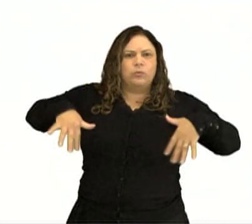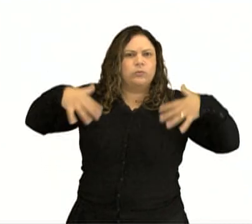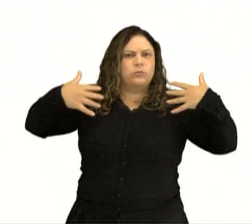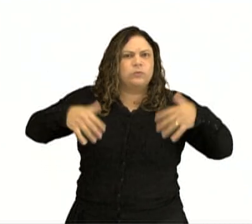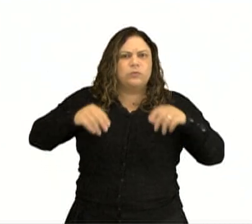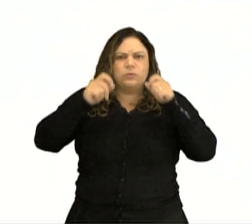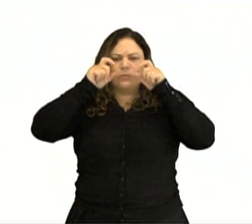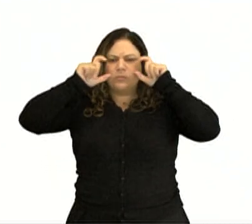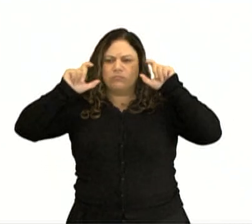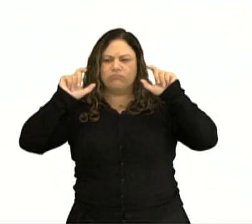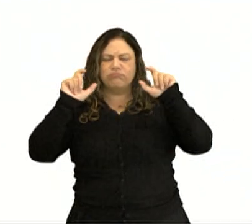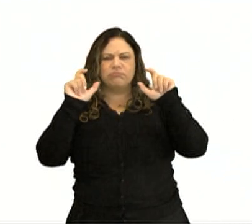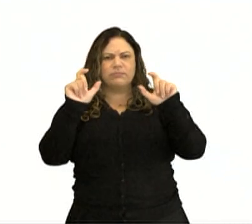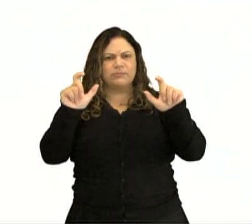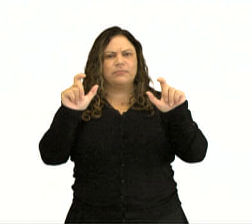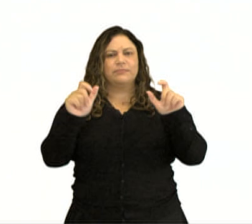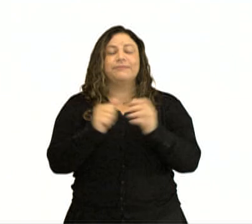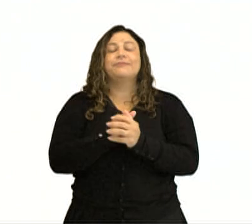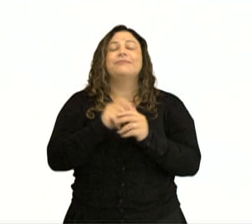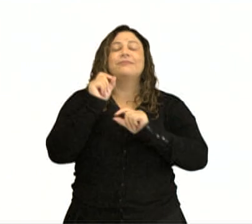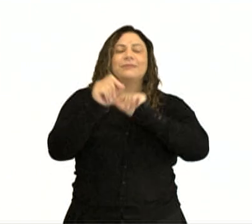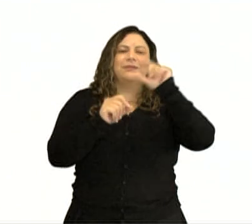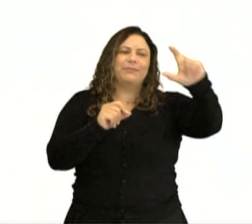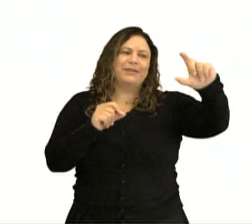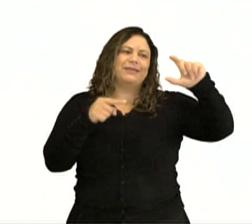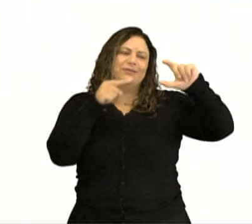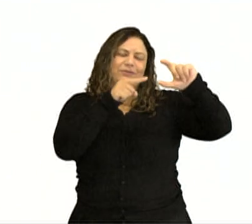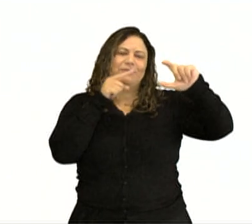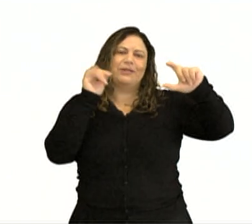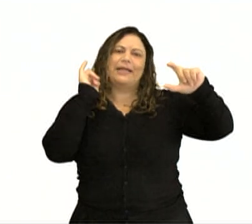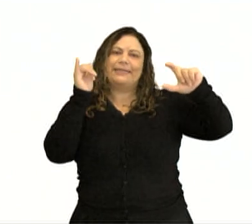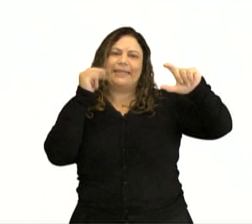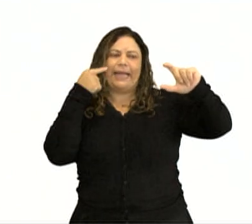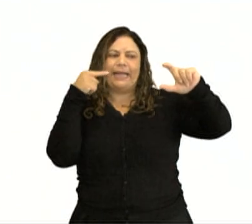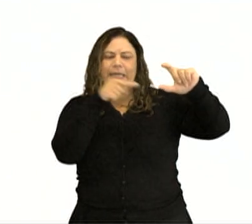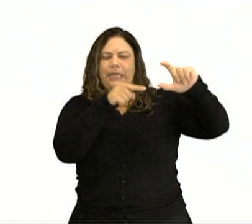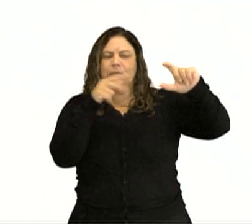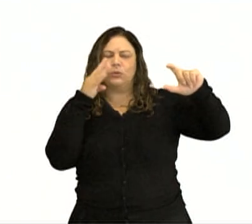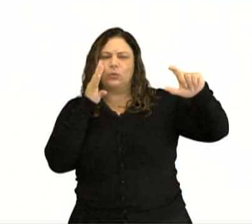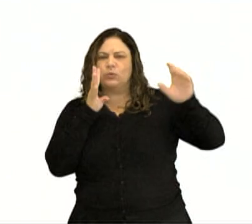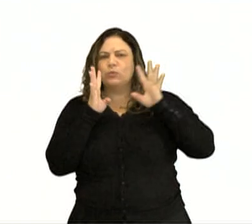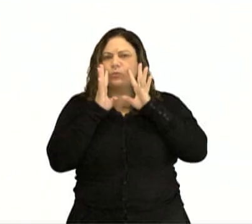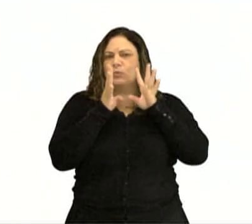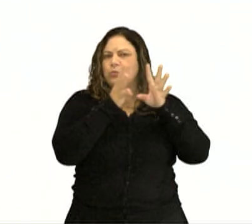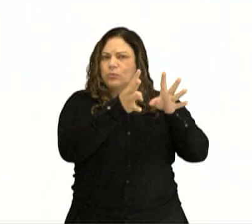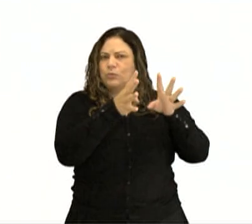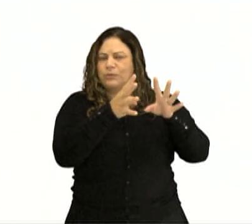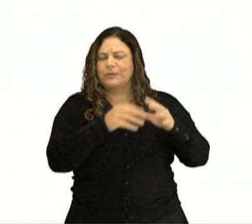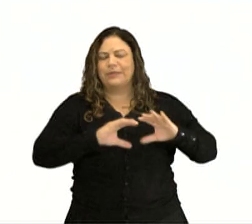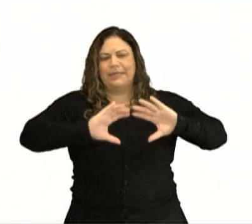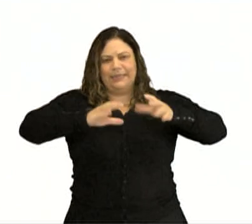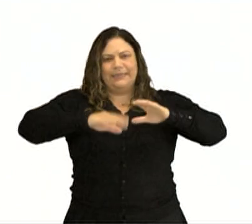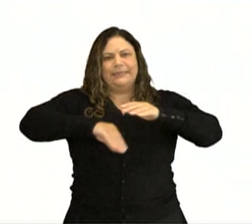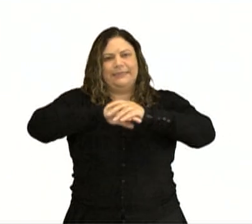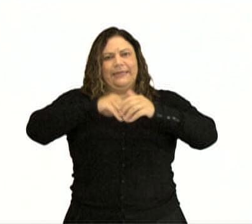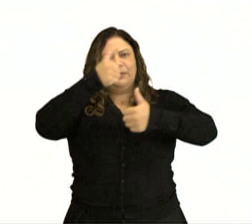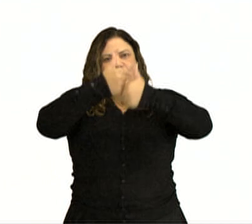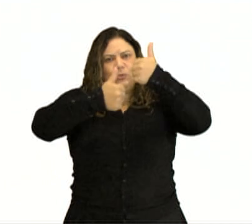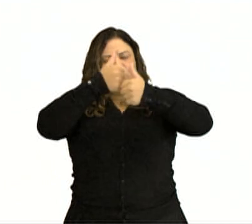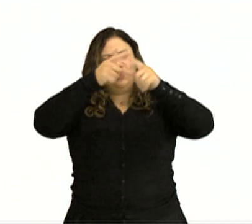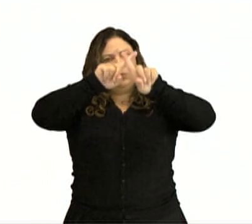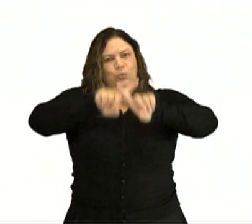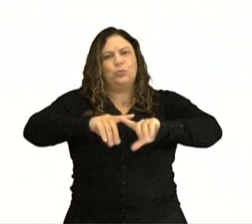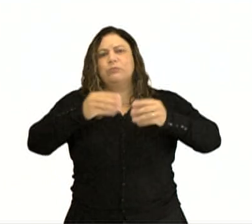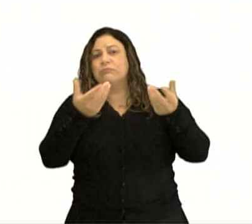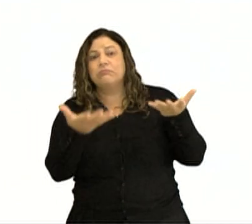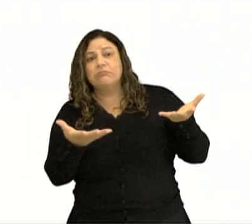parado. Em que parte do trecho o narrador focaliza na partida de futebol? Tem uma